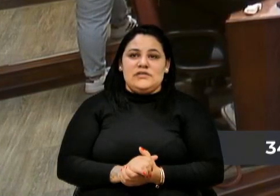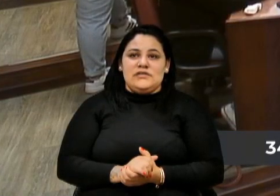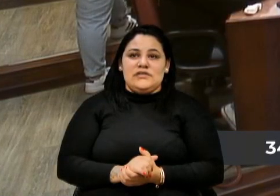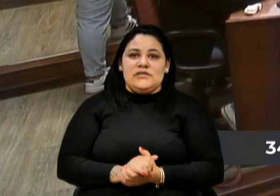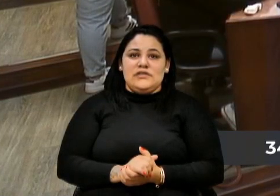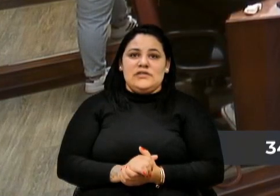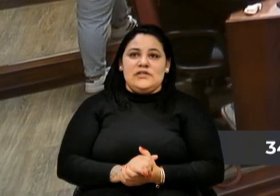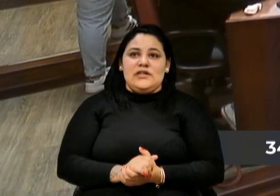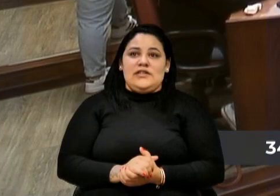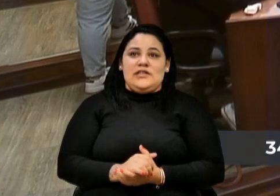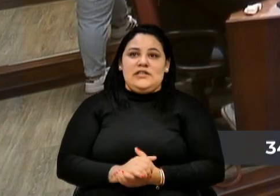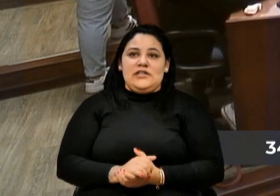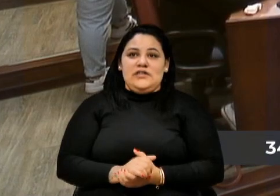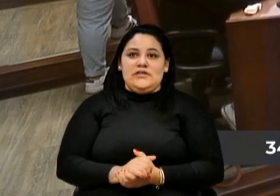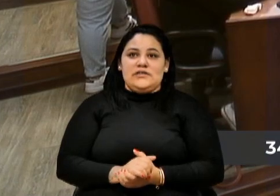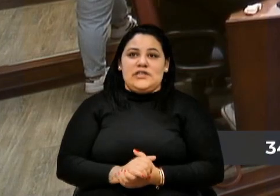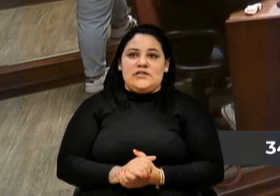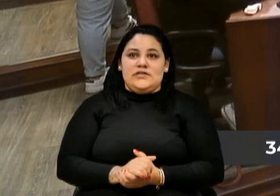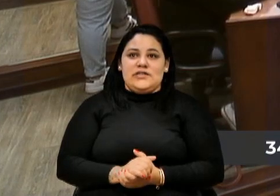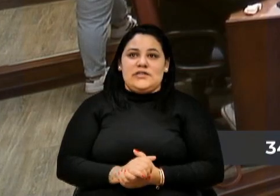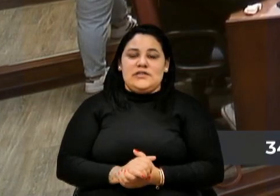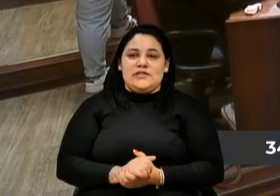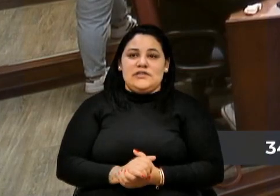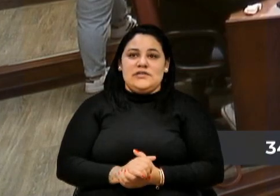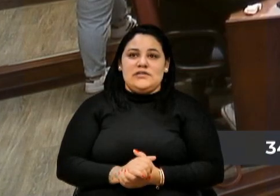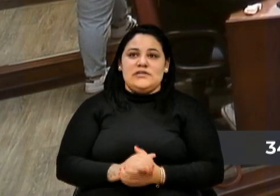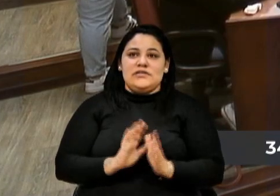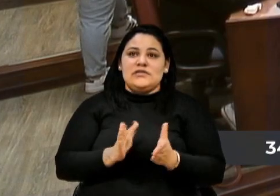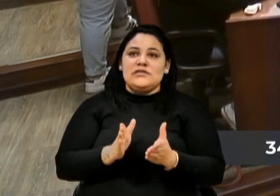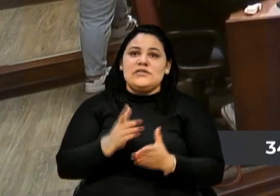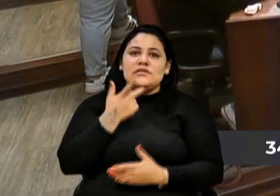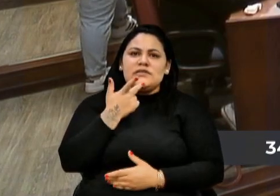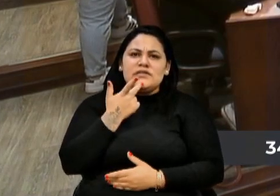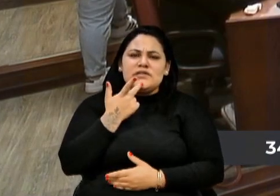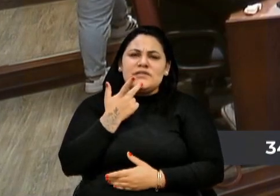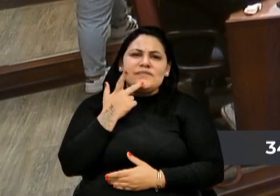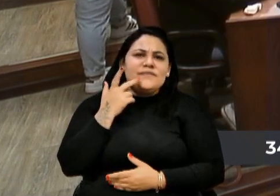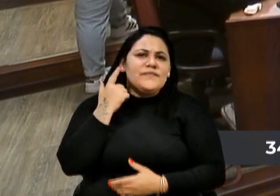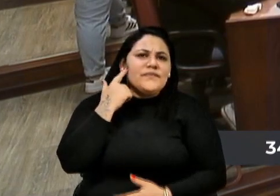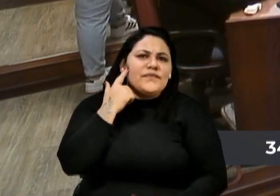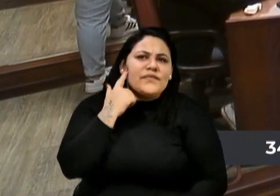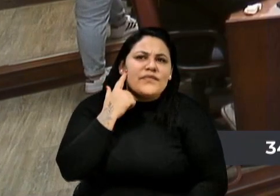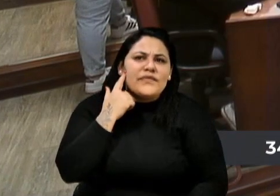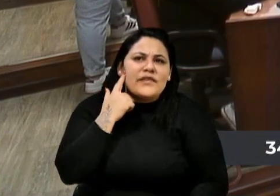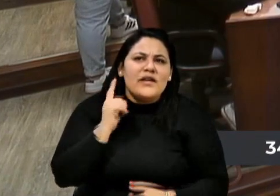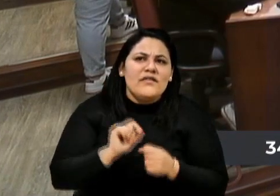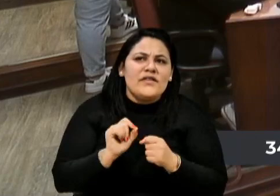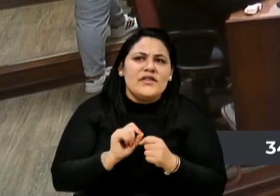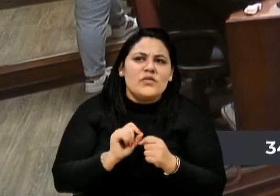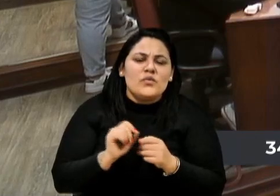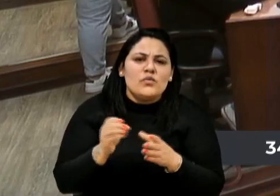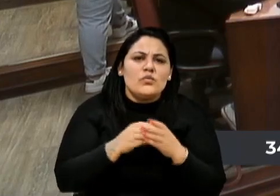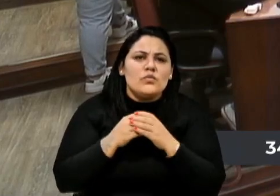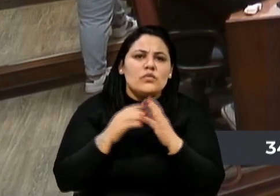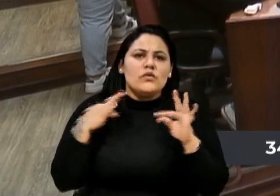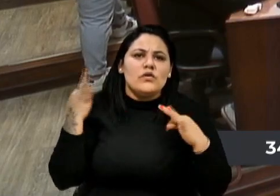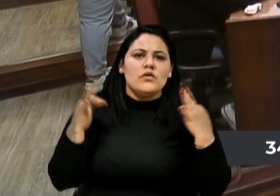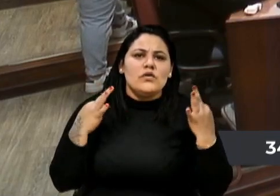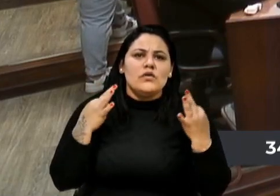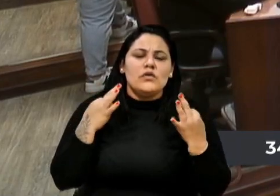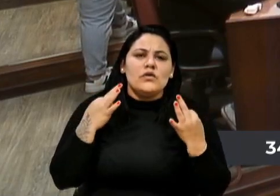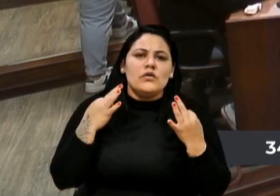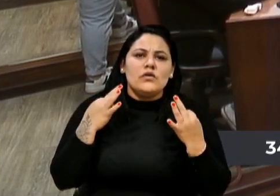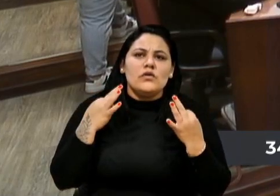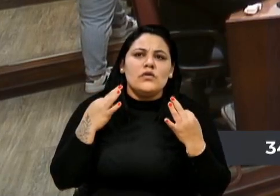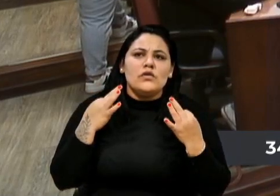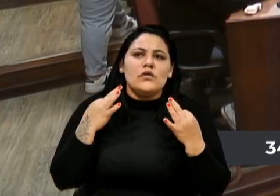ganhei da minha irmã, que foi num santuário em Santa Catarina. E ela ficou muito feliz, ela fez um turismo religioso de Santa Catarina. E quando chegou,